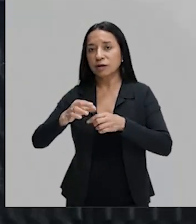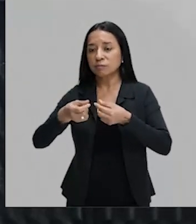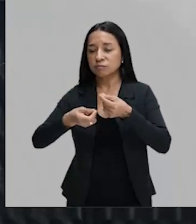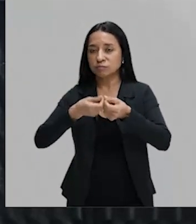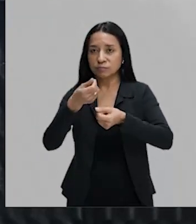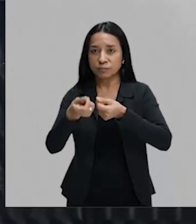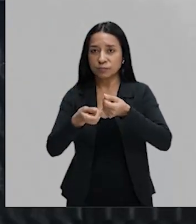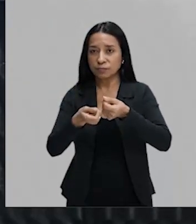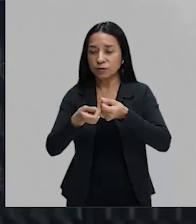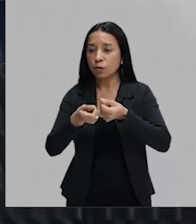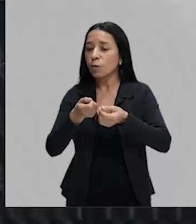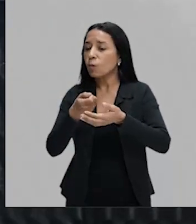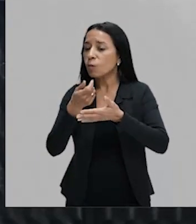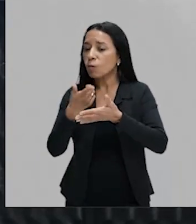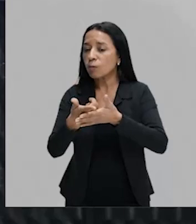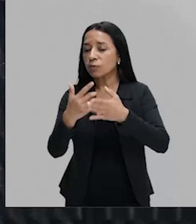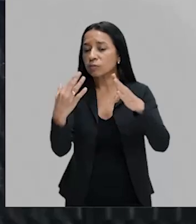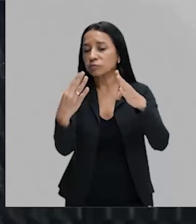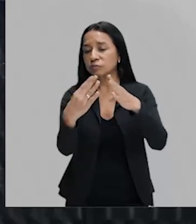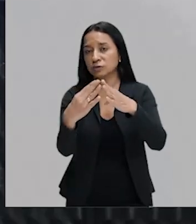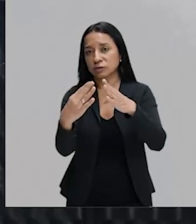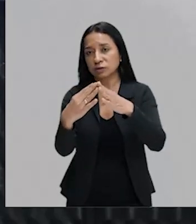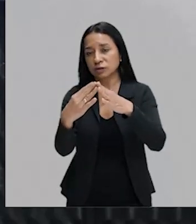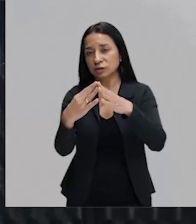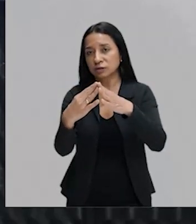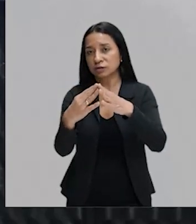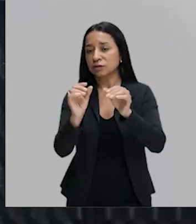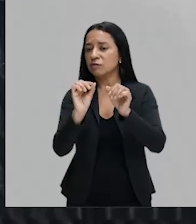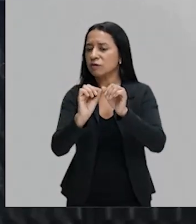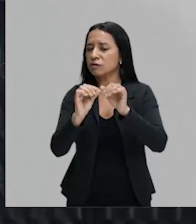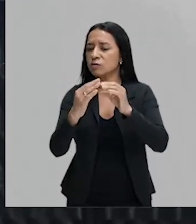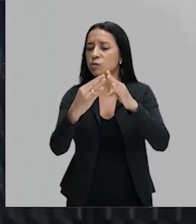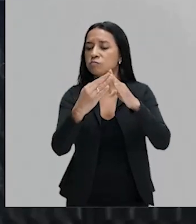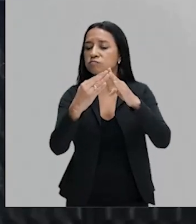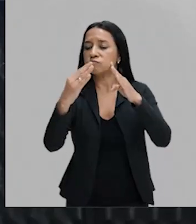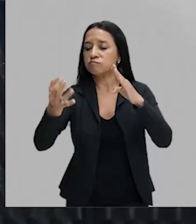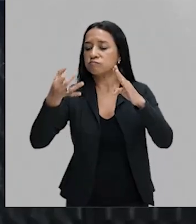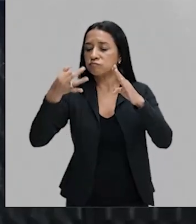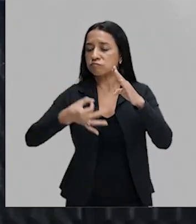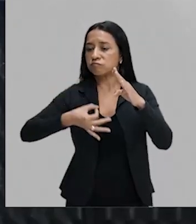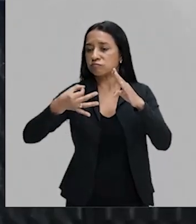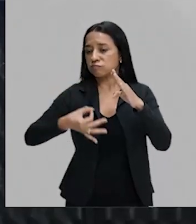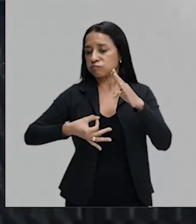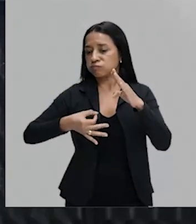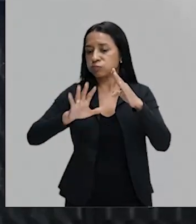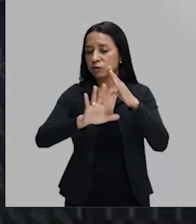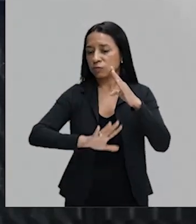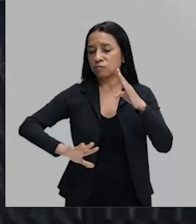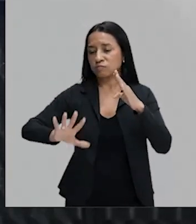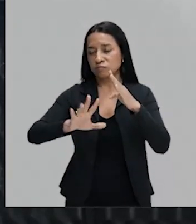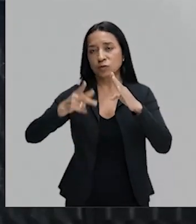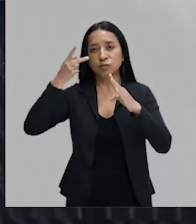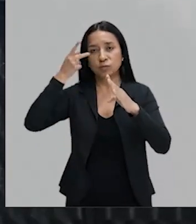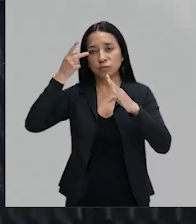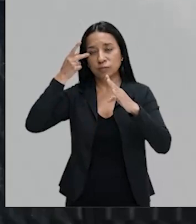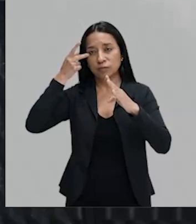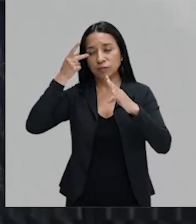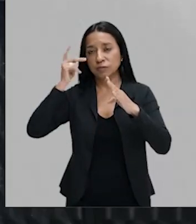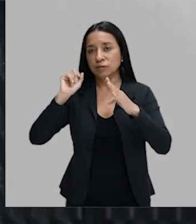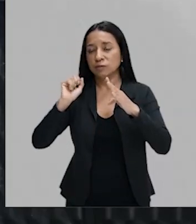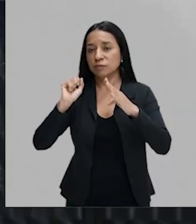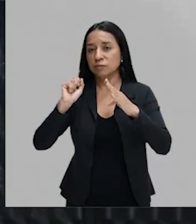comprando as suas casas, estabelecendo as suas mansões na região de São Paulo, ou